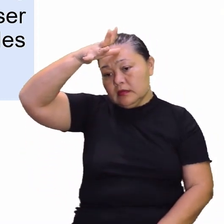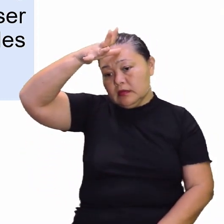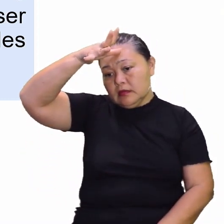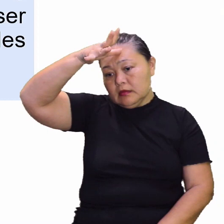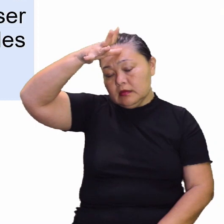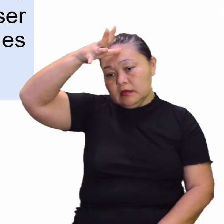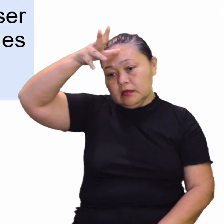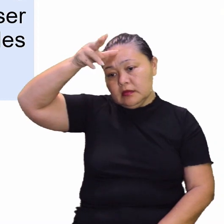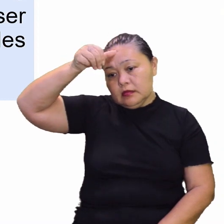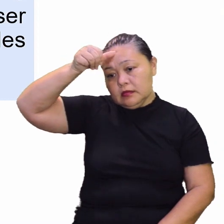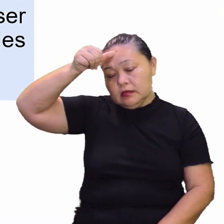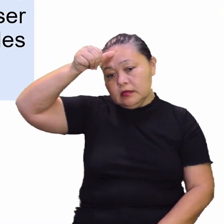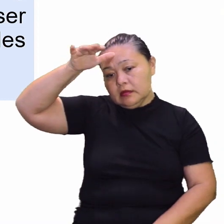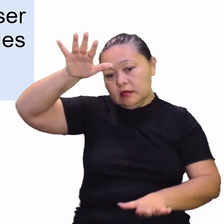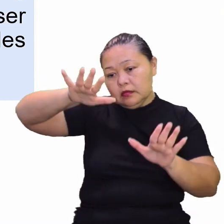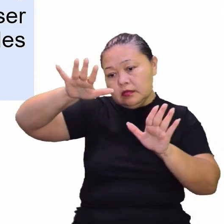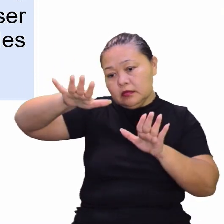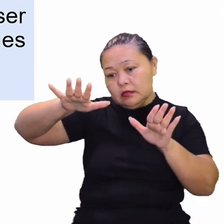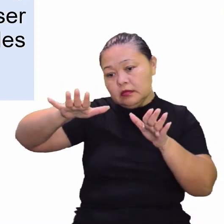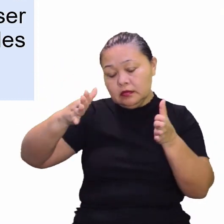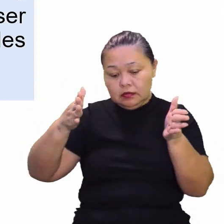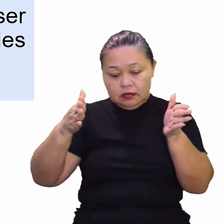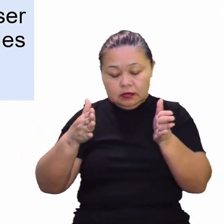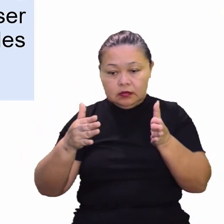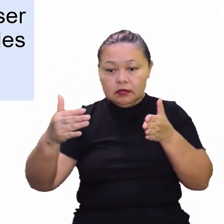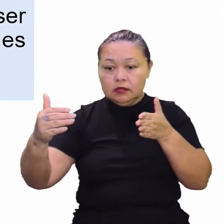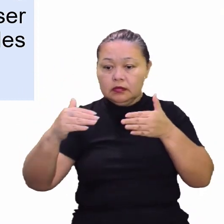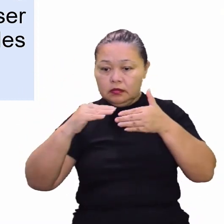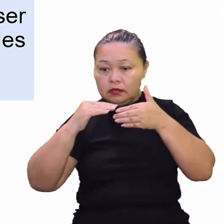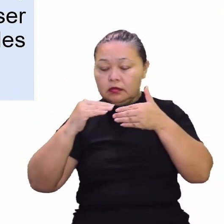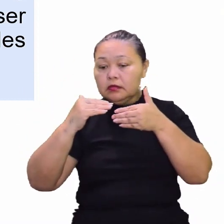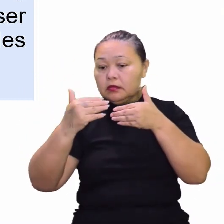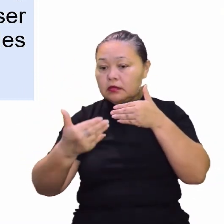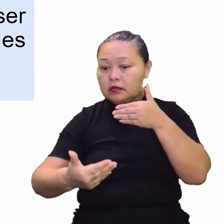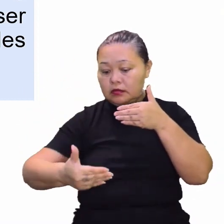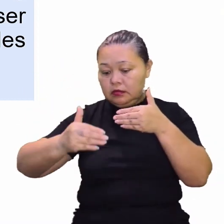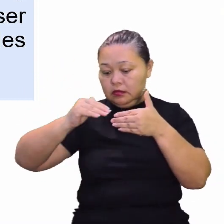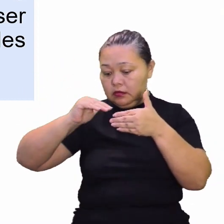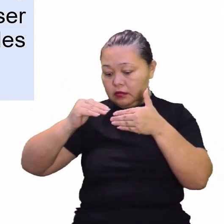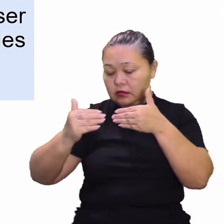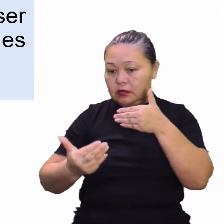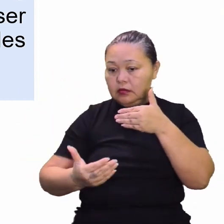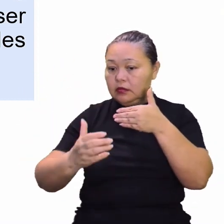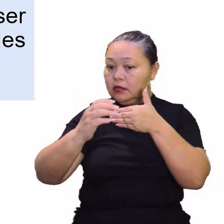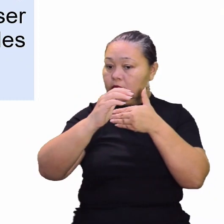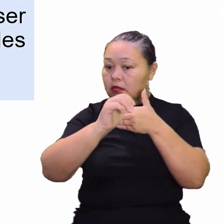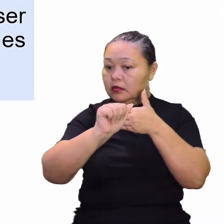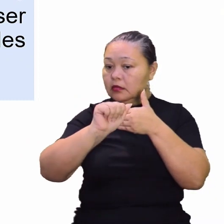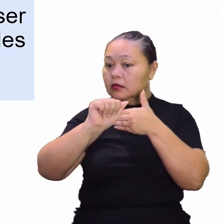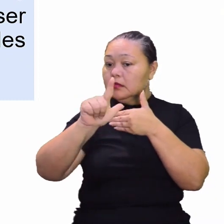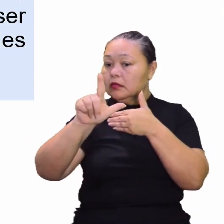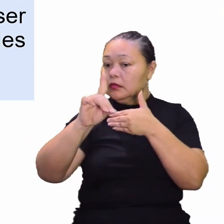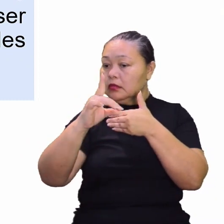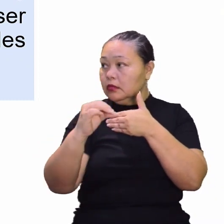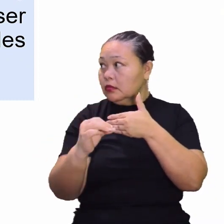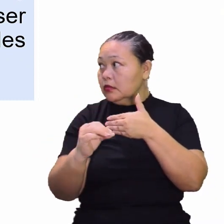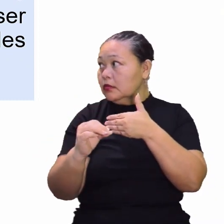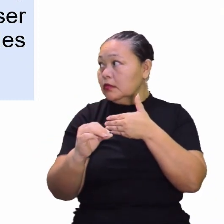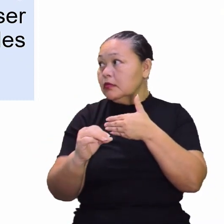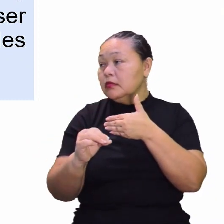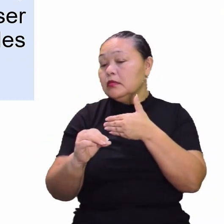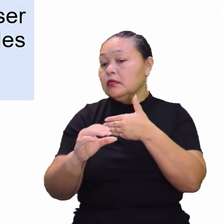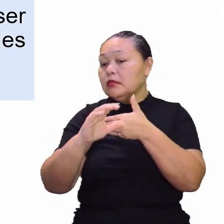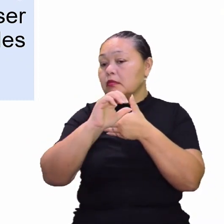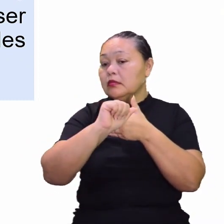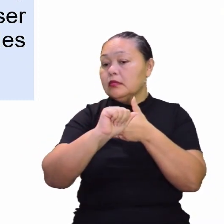é baixo e médio calado. Muito bem. Calado, vamos explicar para o aluno o que é. O